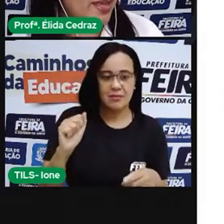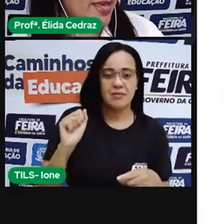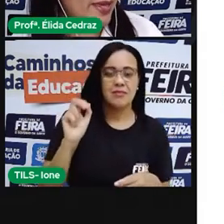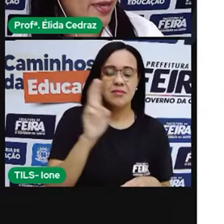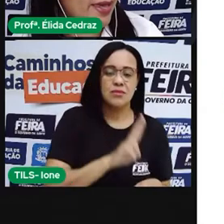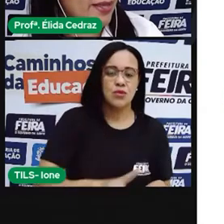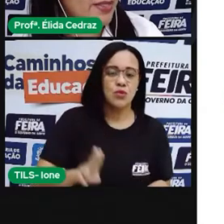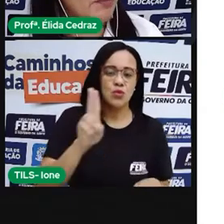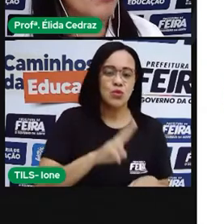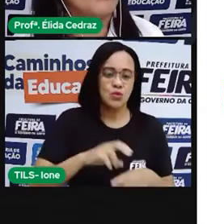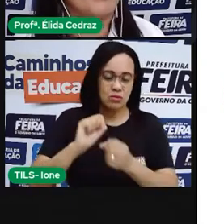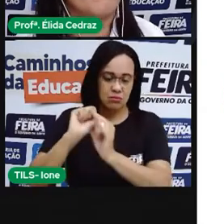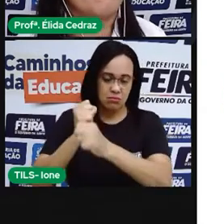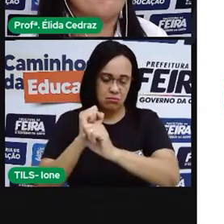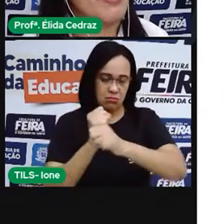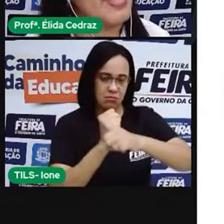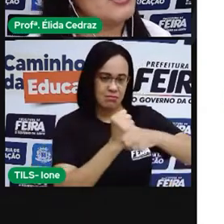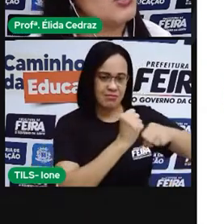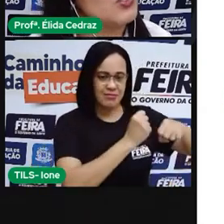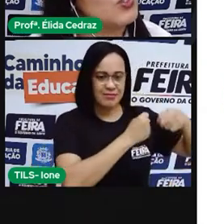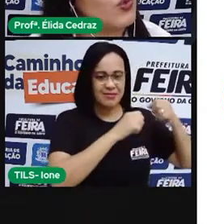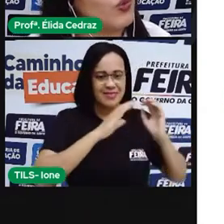para varrer a casa? Uma